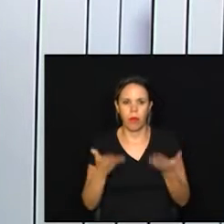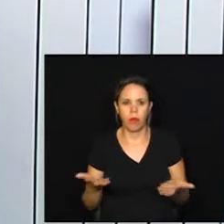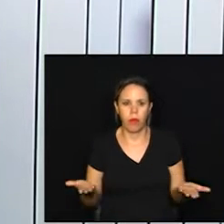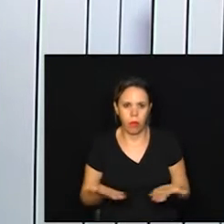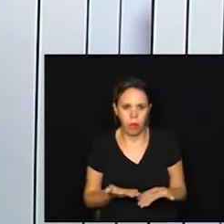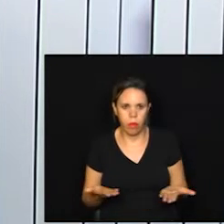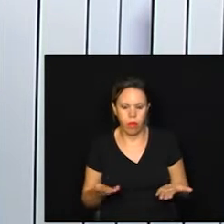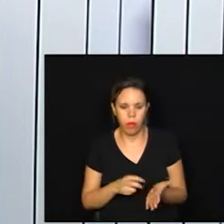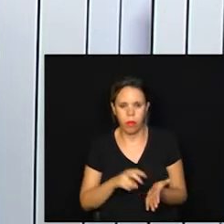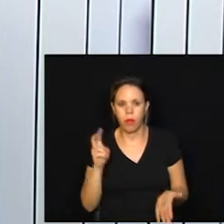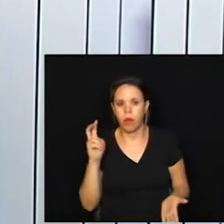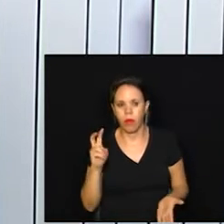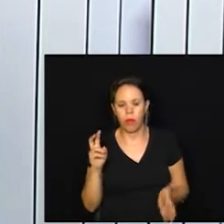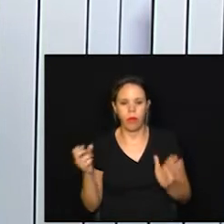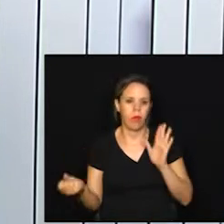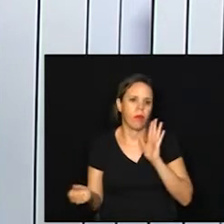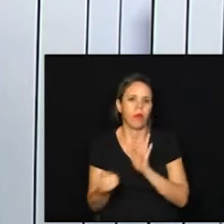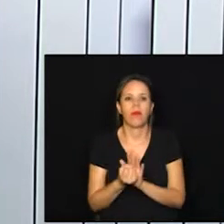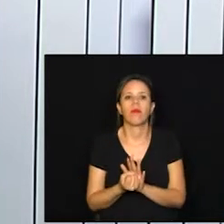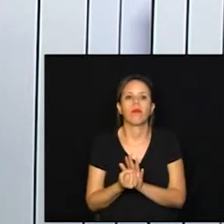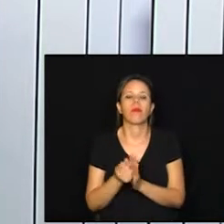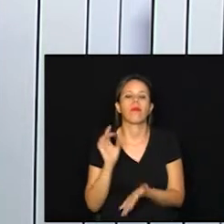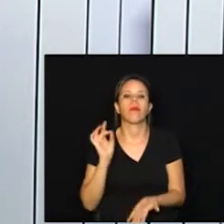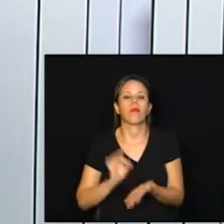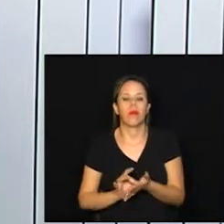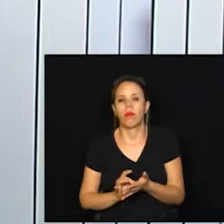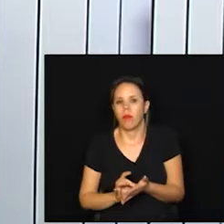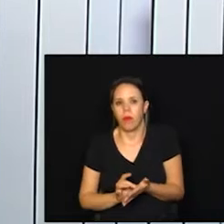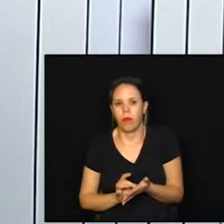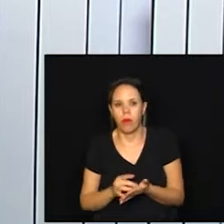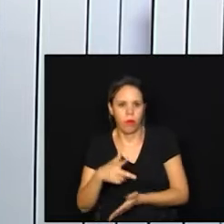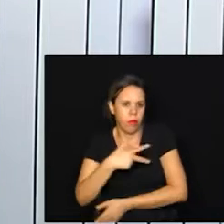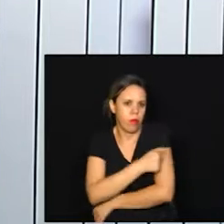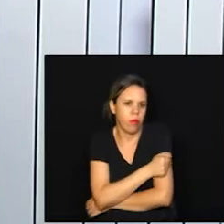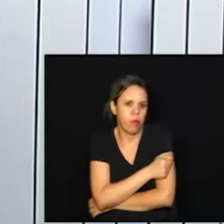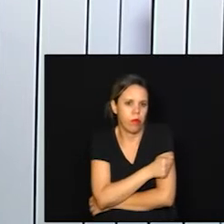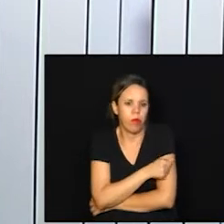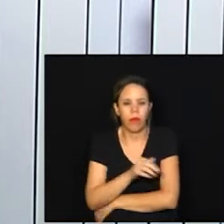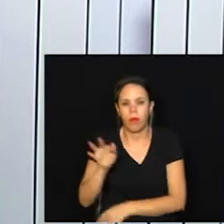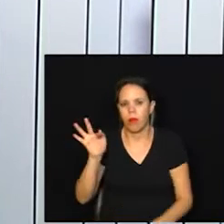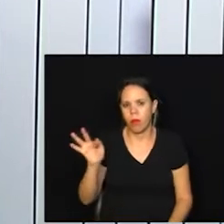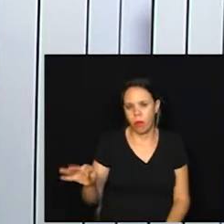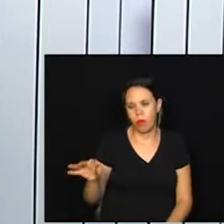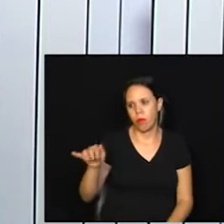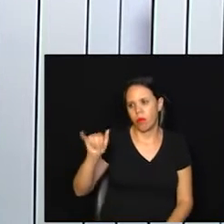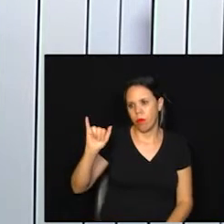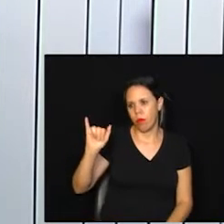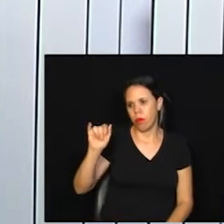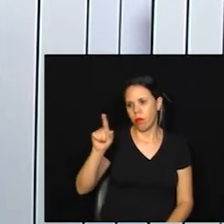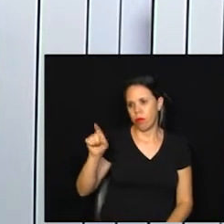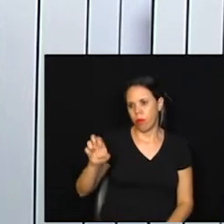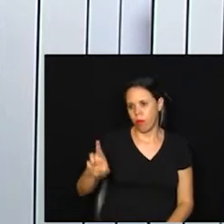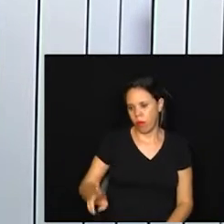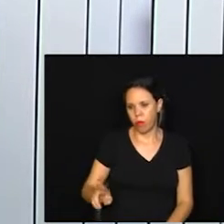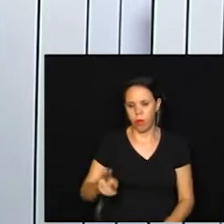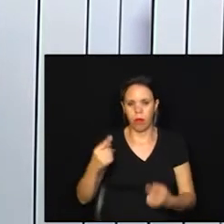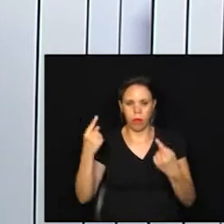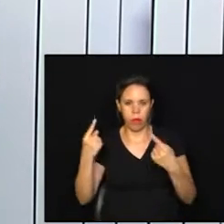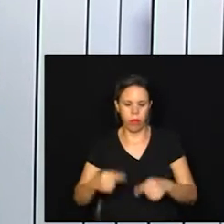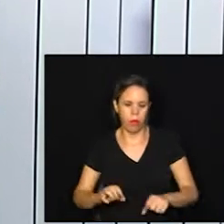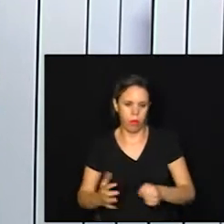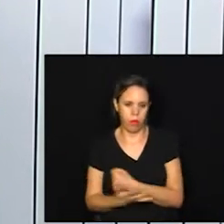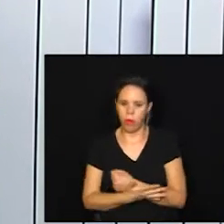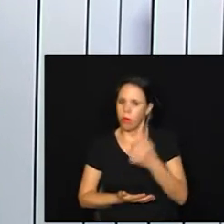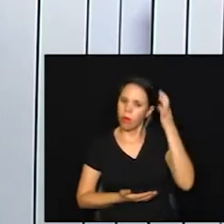agora cedo o registro definitivo à vacina da Pfizer-BioNTech contra a